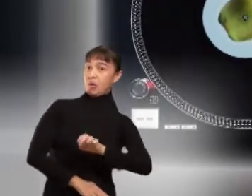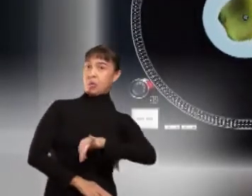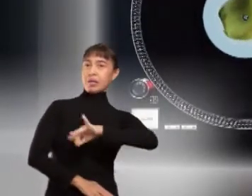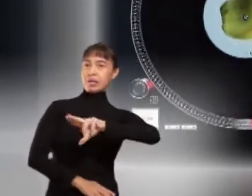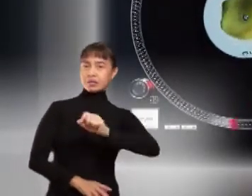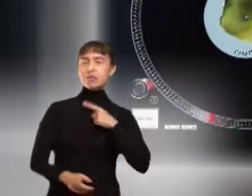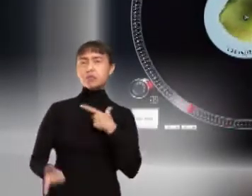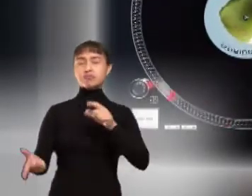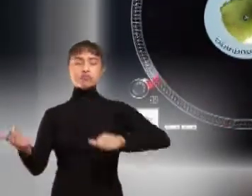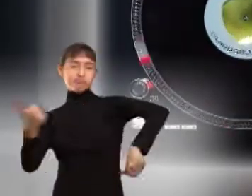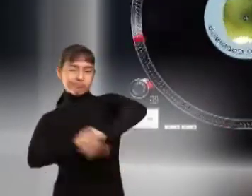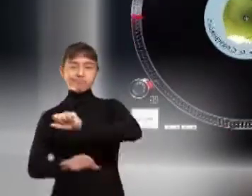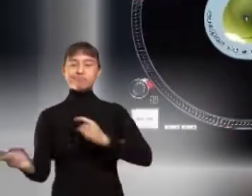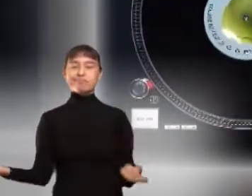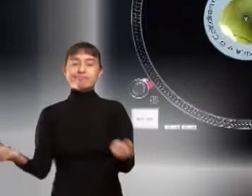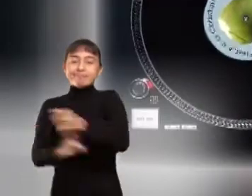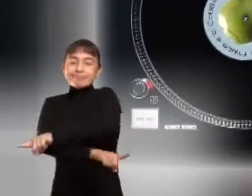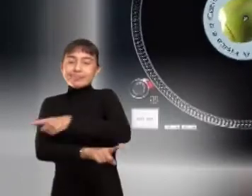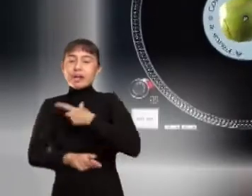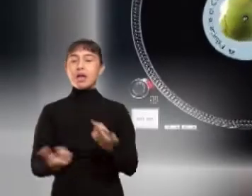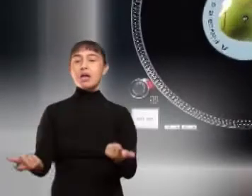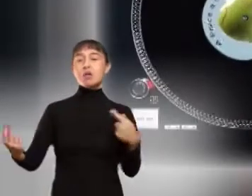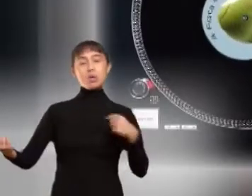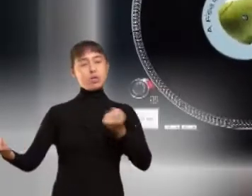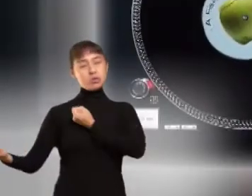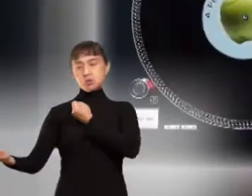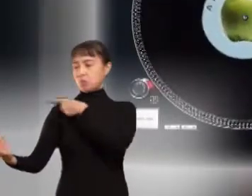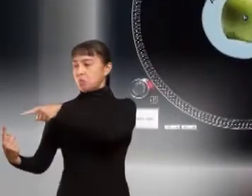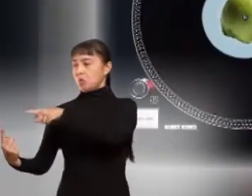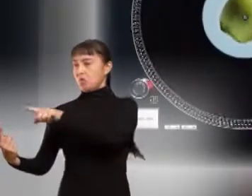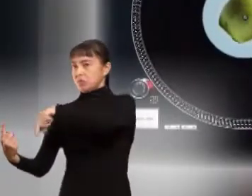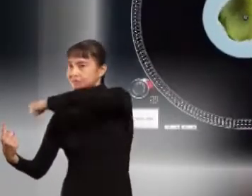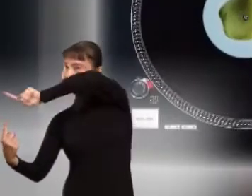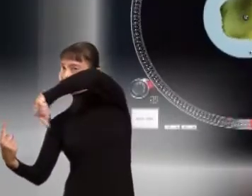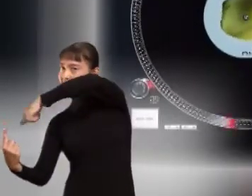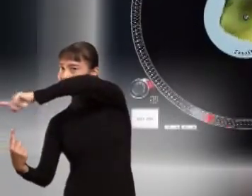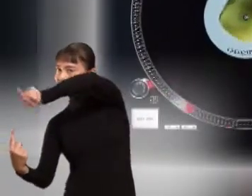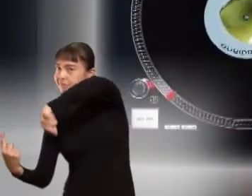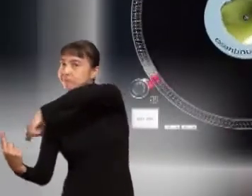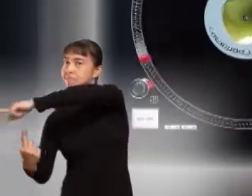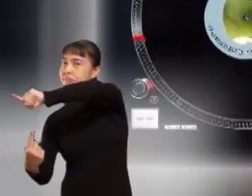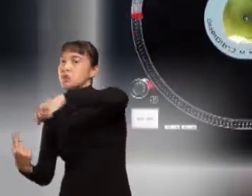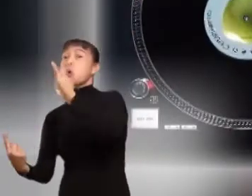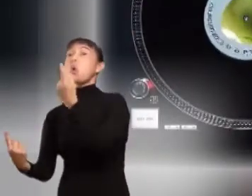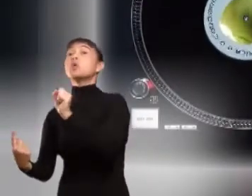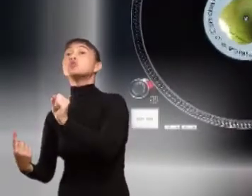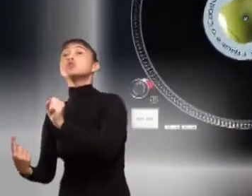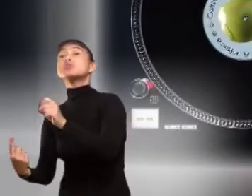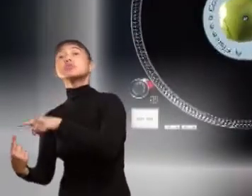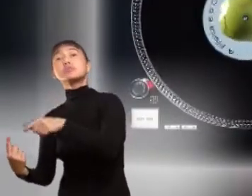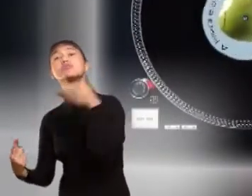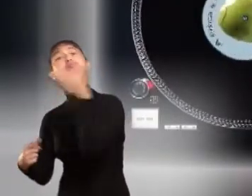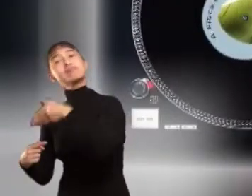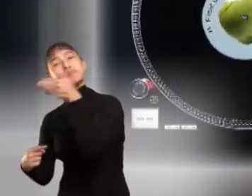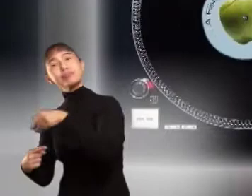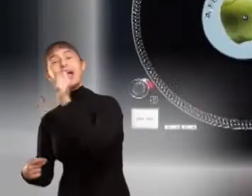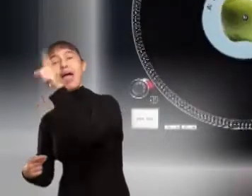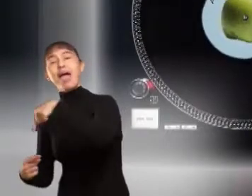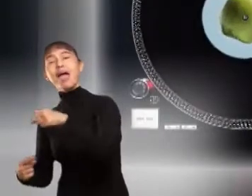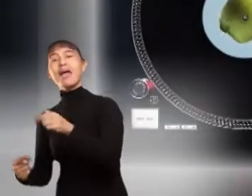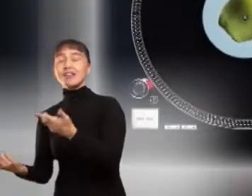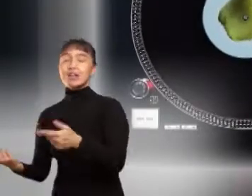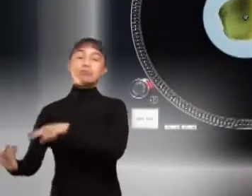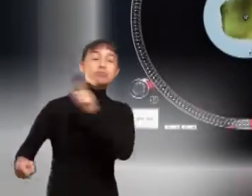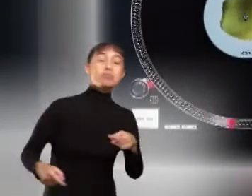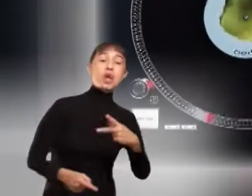do período, ou seja, equivale ao número de voltas que o corpo executa em um segundo, por exemplo. Período